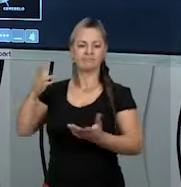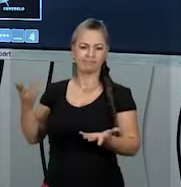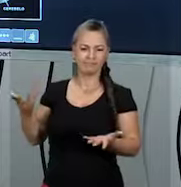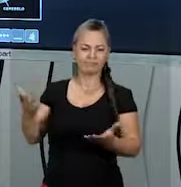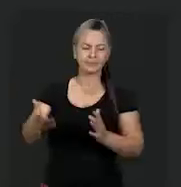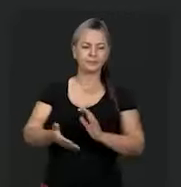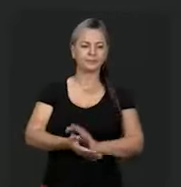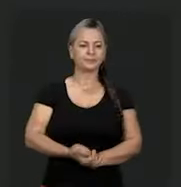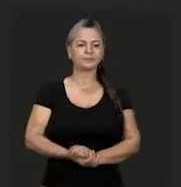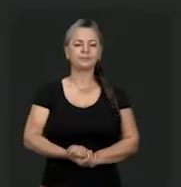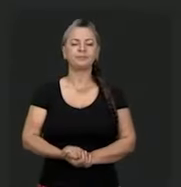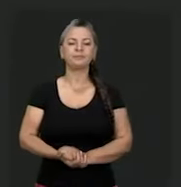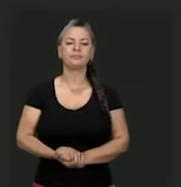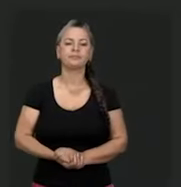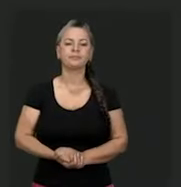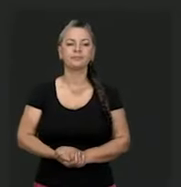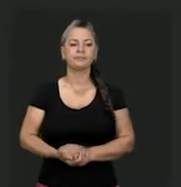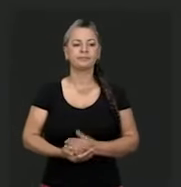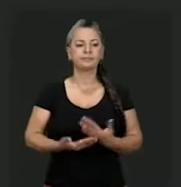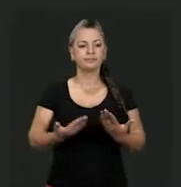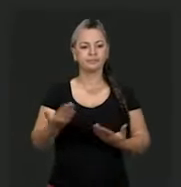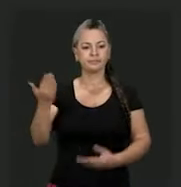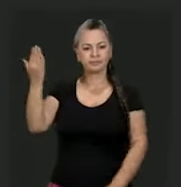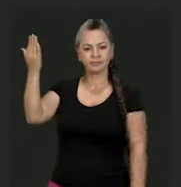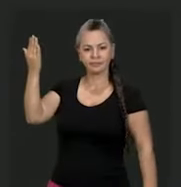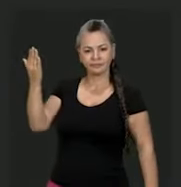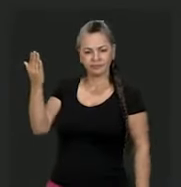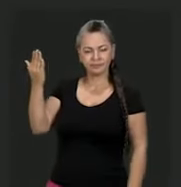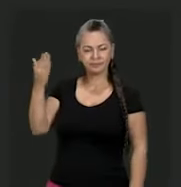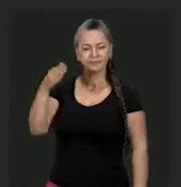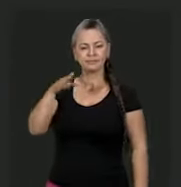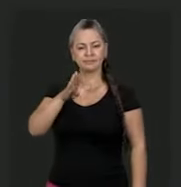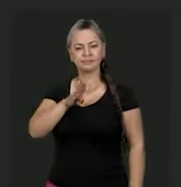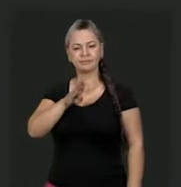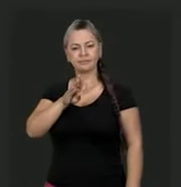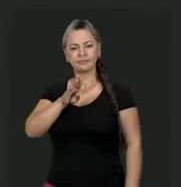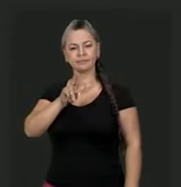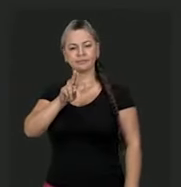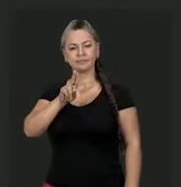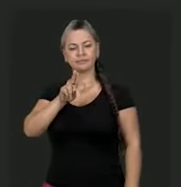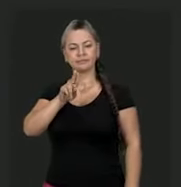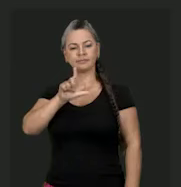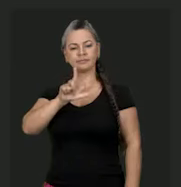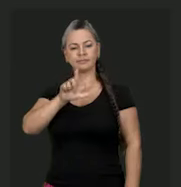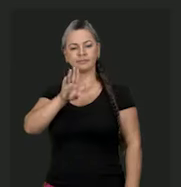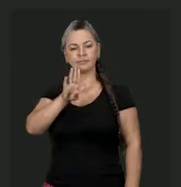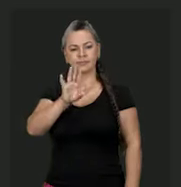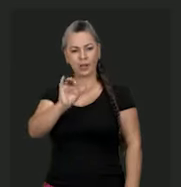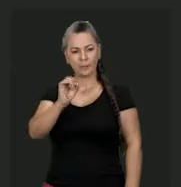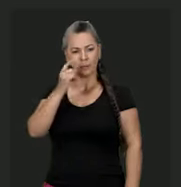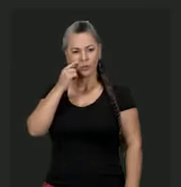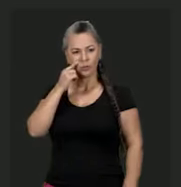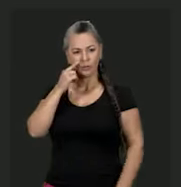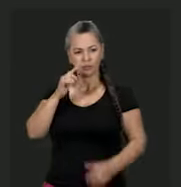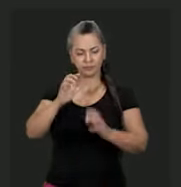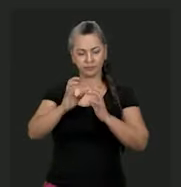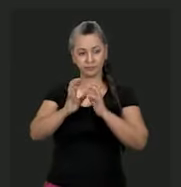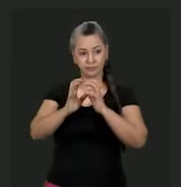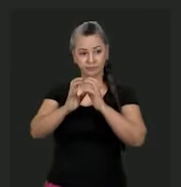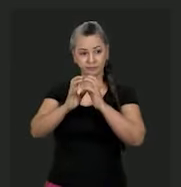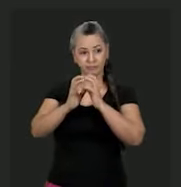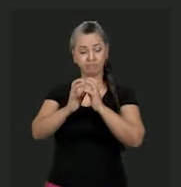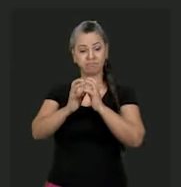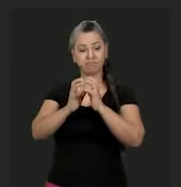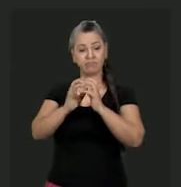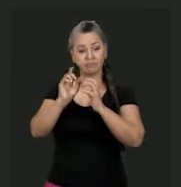Bulbo. Então, o bulbo é essa região do encéfalo e ele controla a